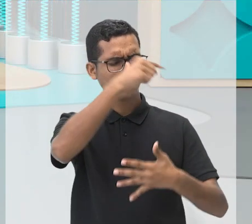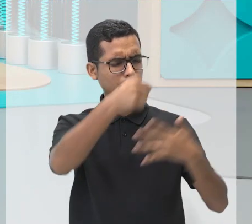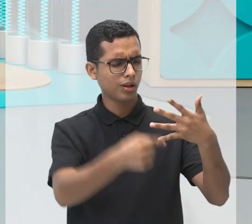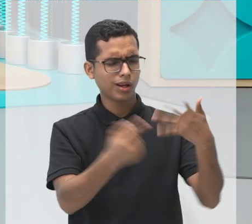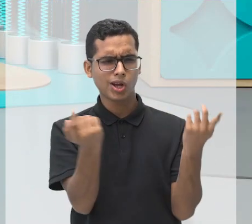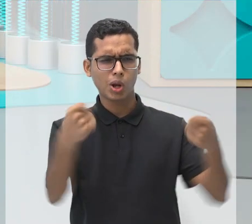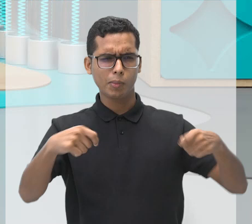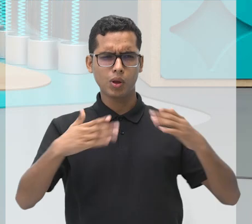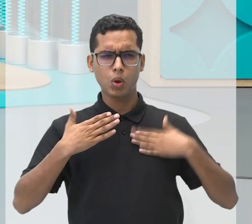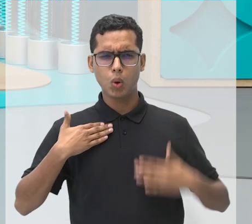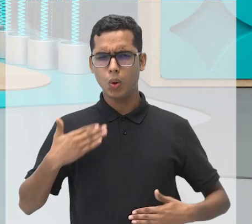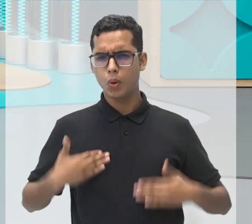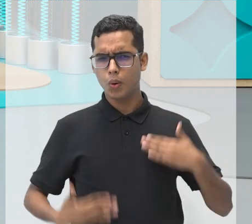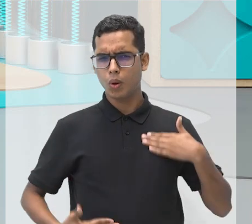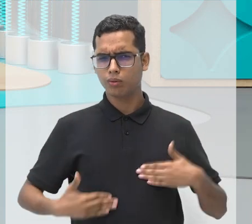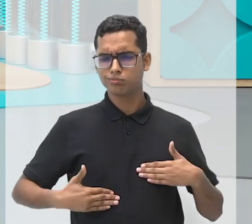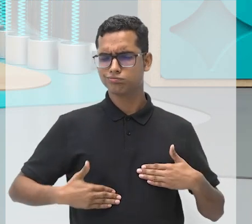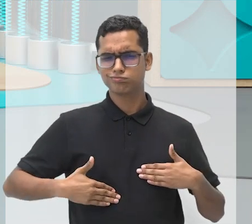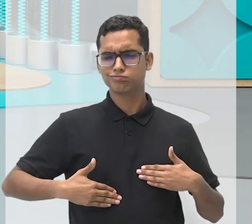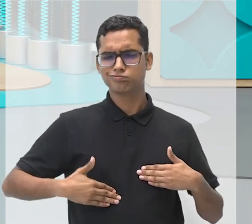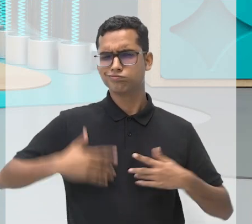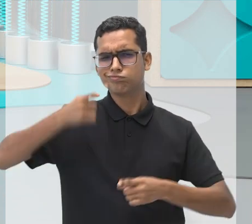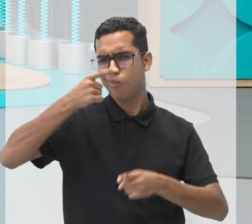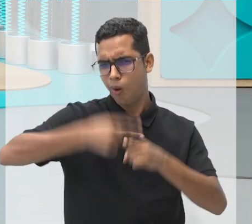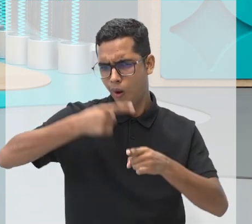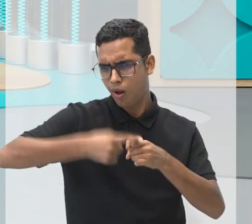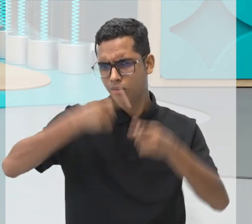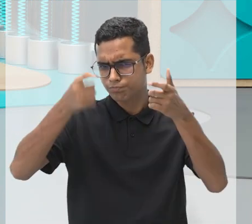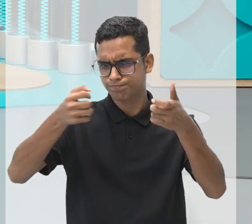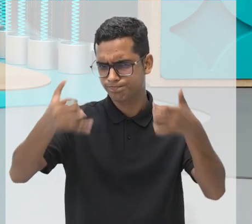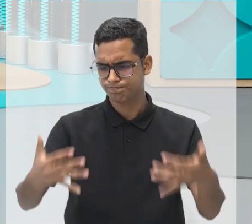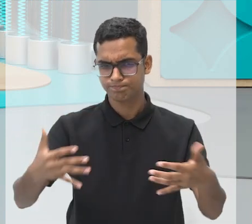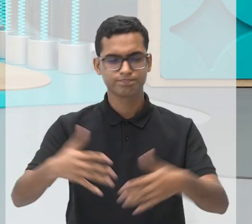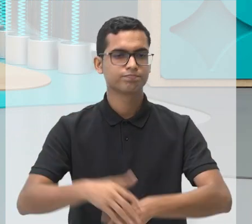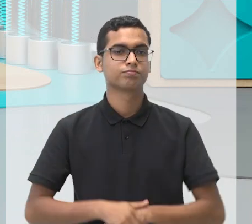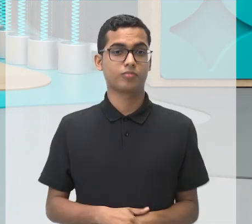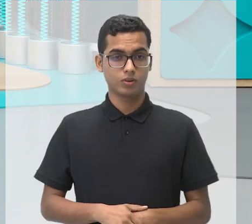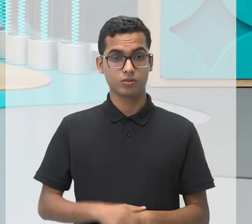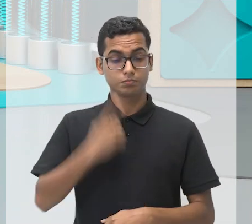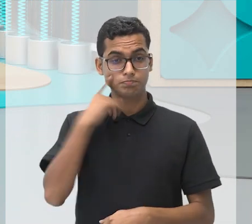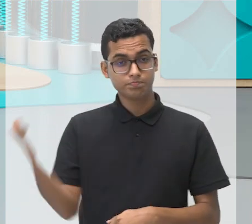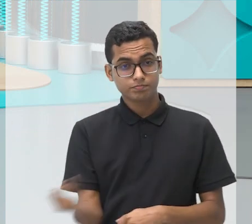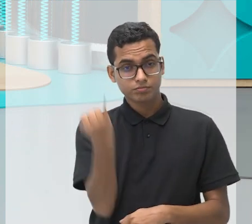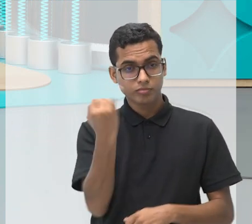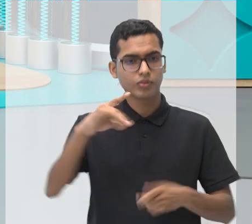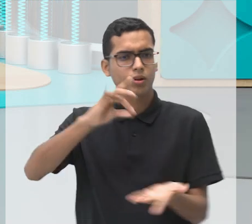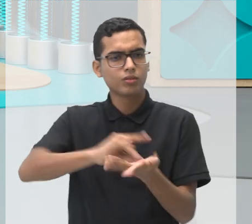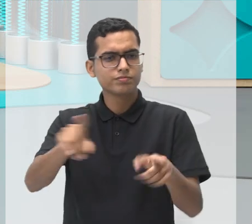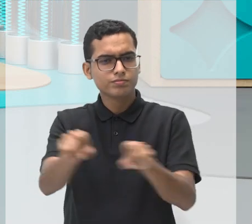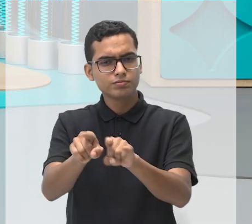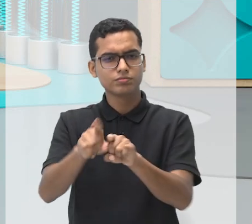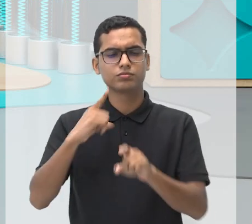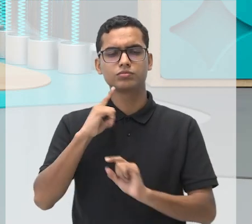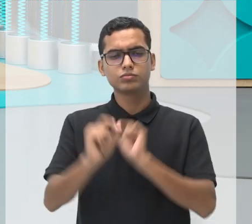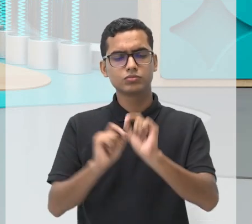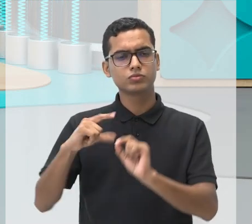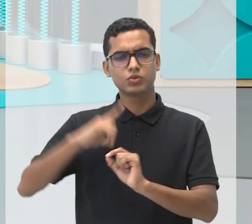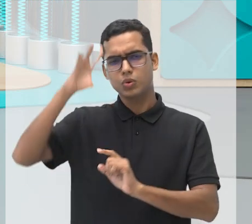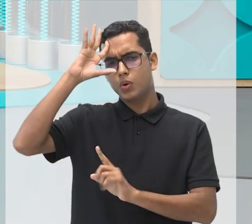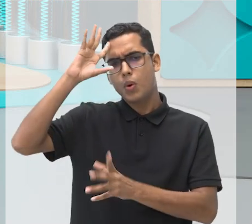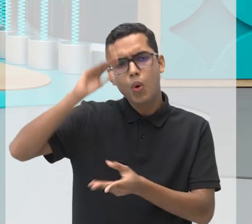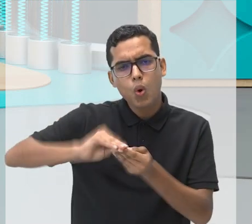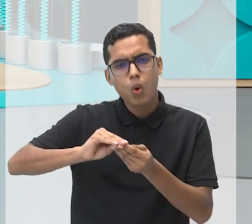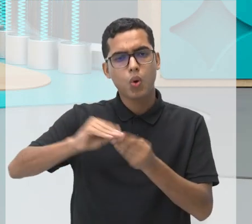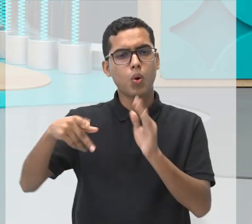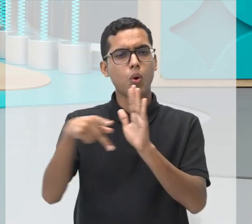essas capacidades físicas? Olha só. Conhecer as capacidades físicas é importante, mas é também fundamental compreender